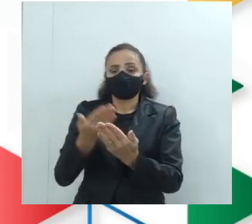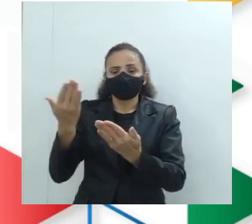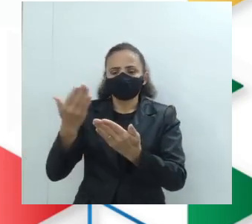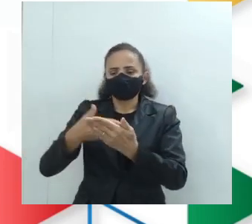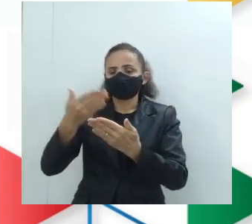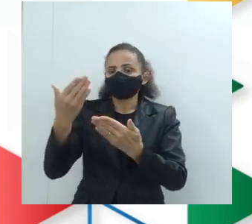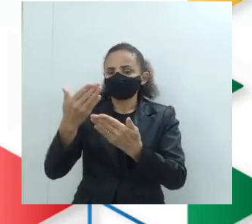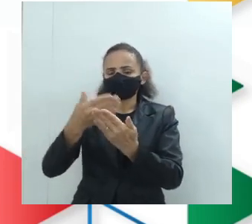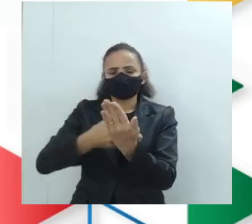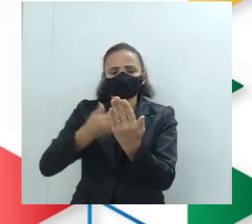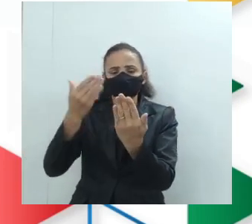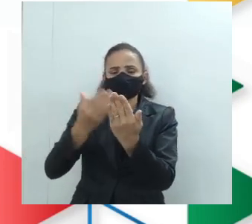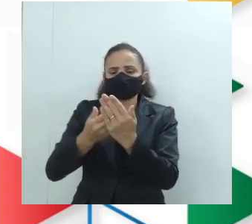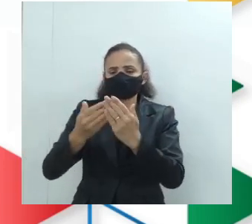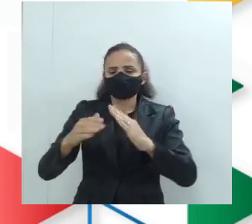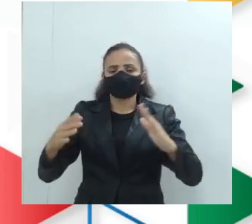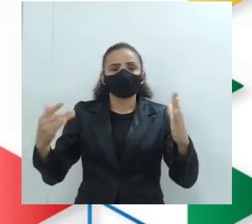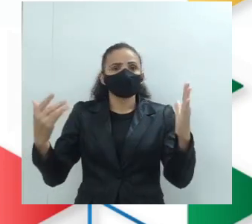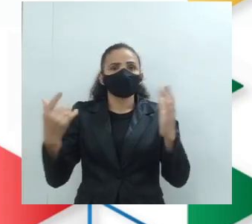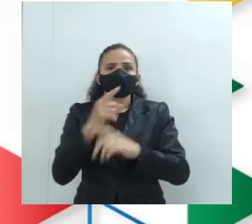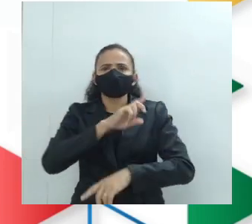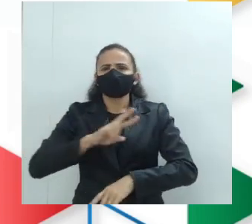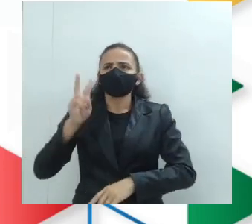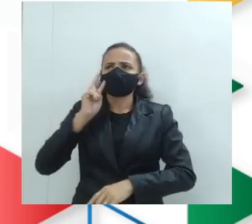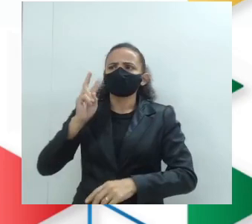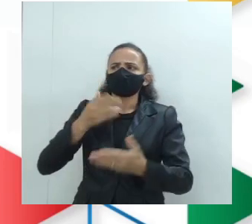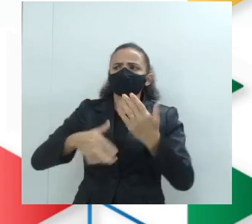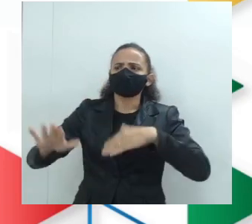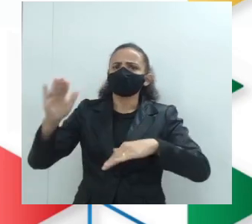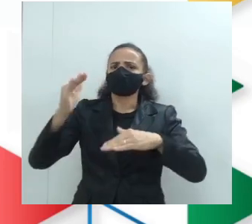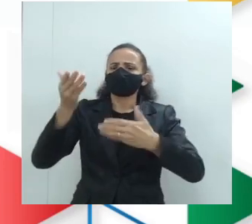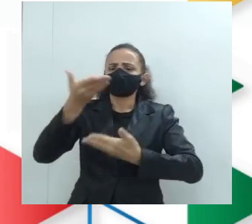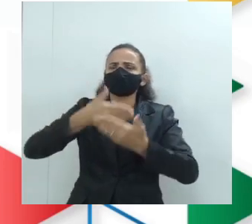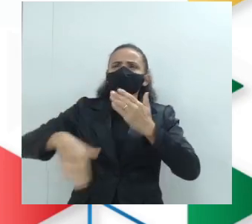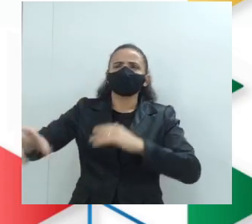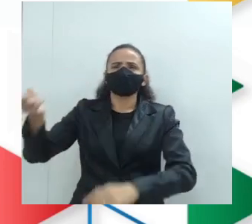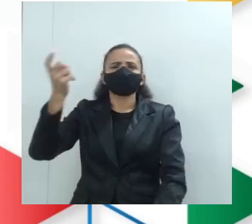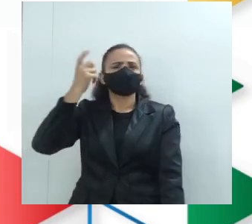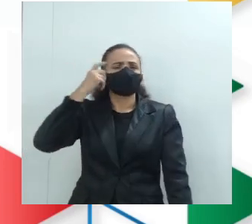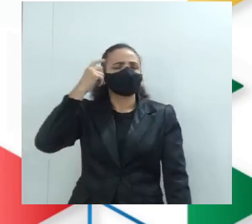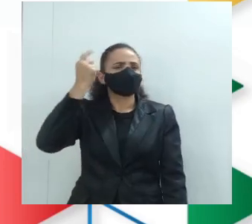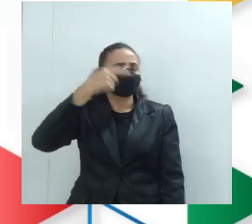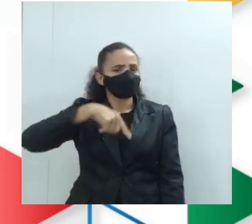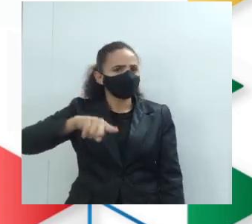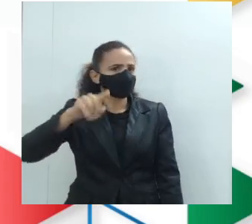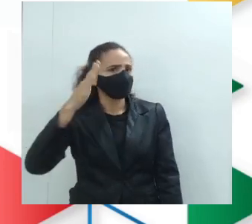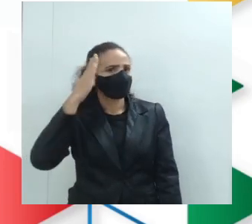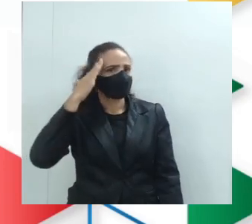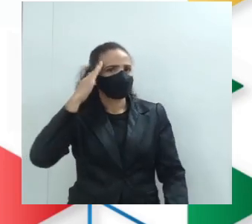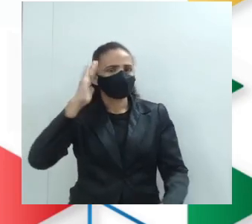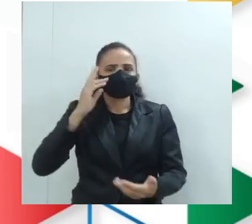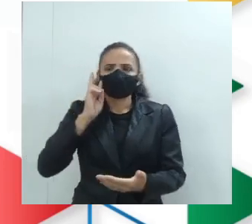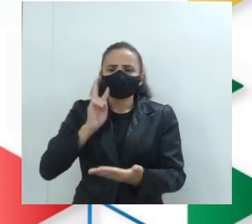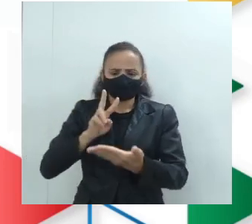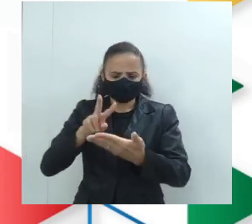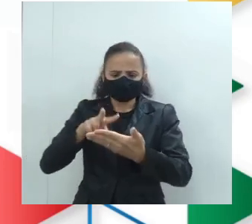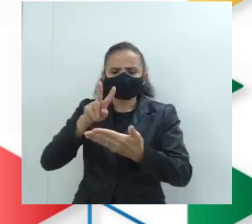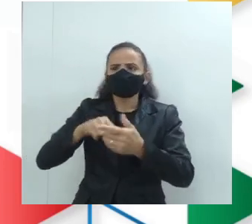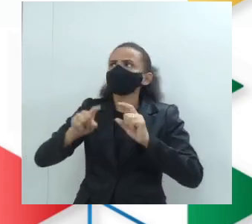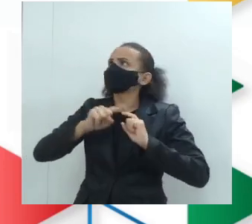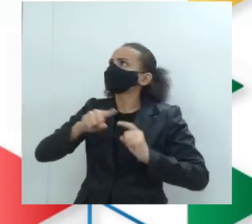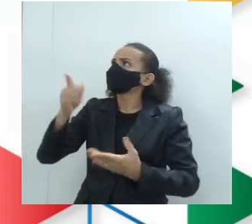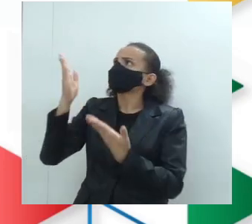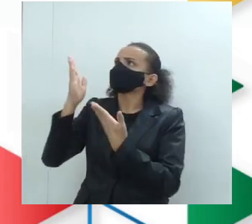do Taj Mahal pode ser associado à ideia de uma reflexão, tá? Uma translação ou